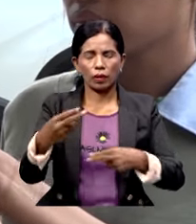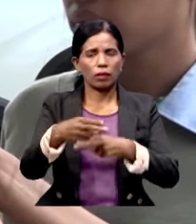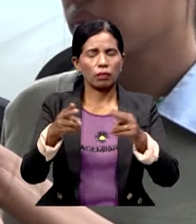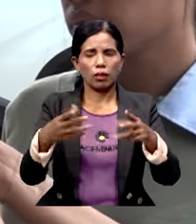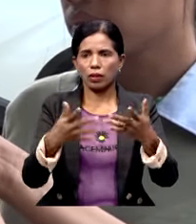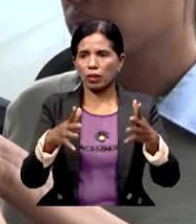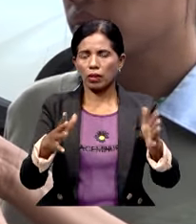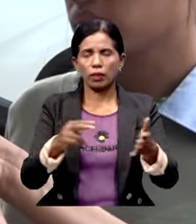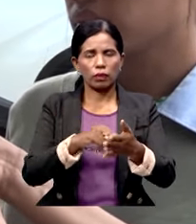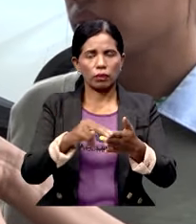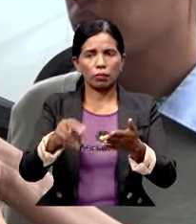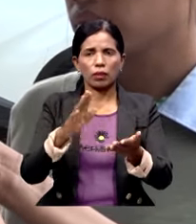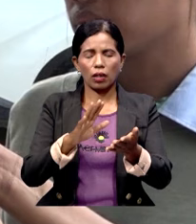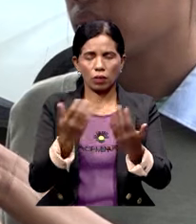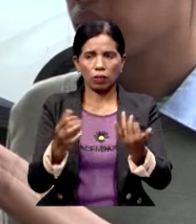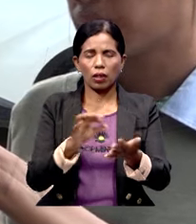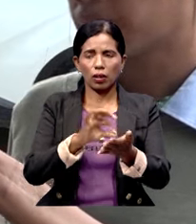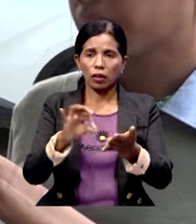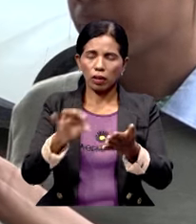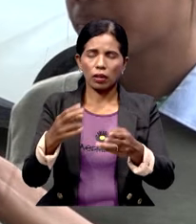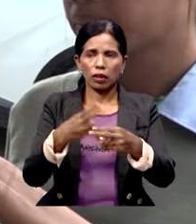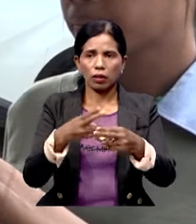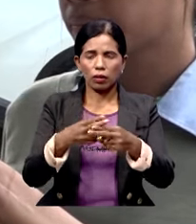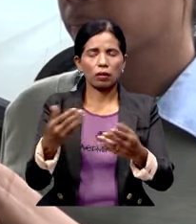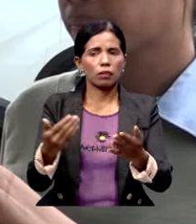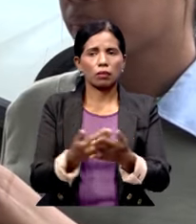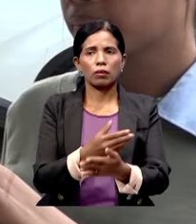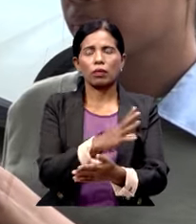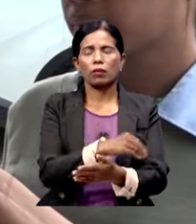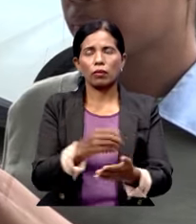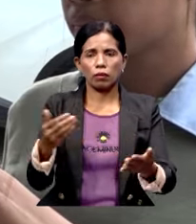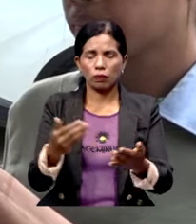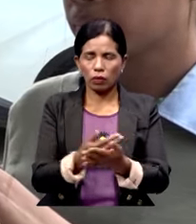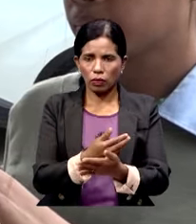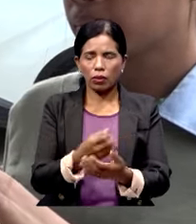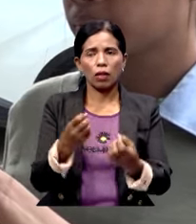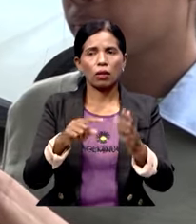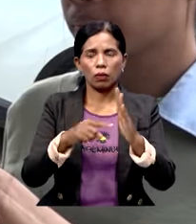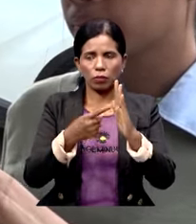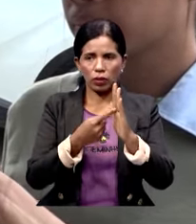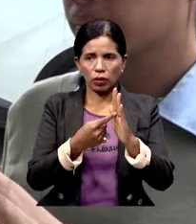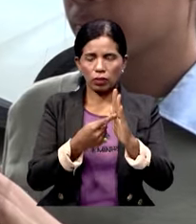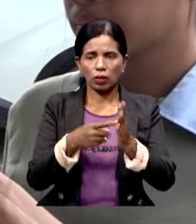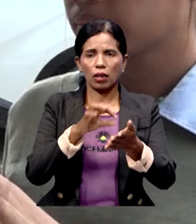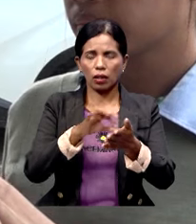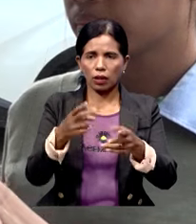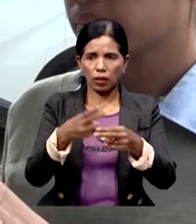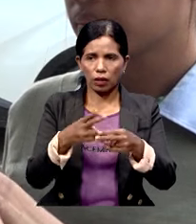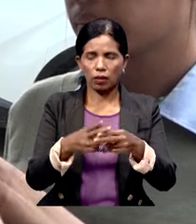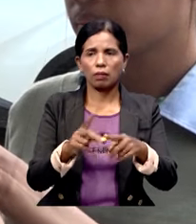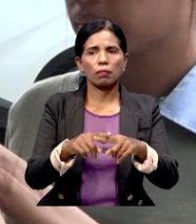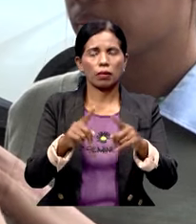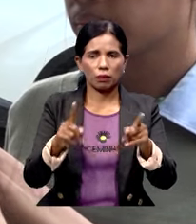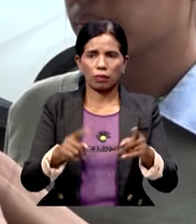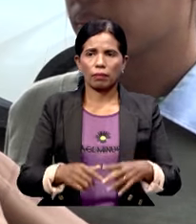permite, números de inscrição agora da DAC para ensino básico filiais, e iremos começar a halo inscrição. Parece